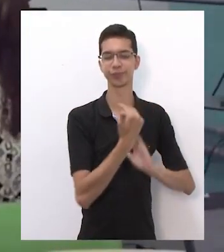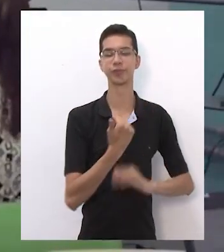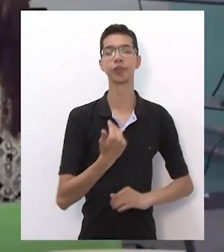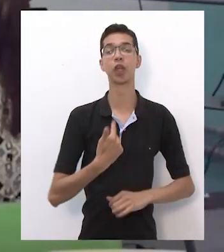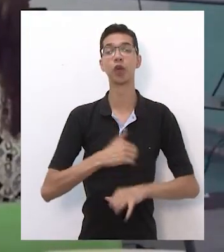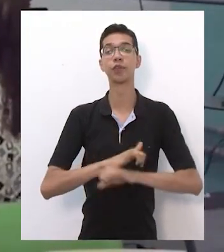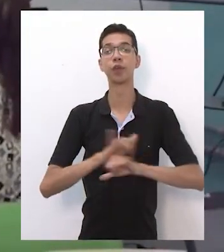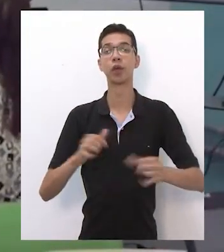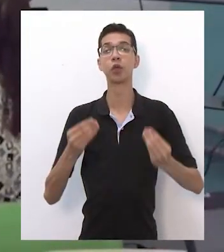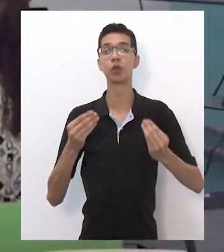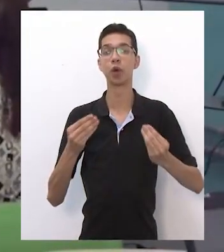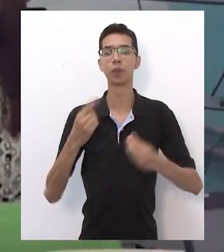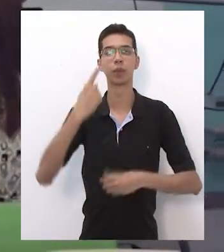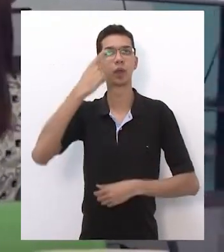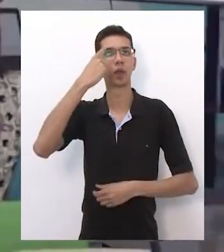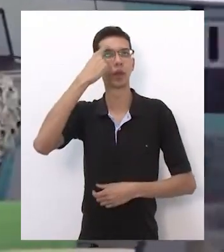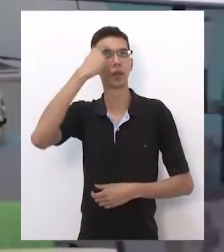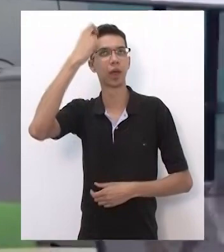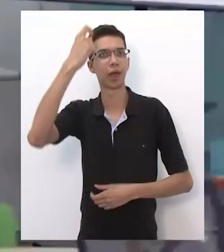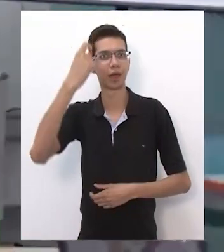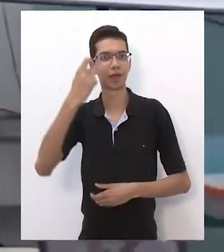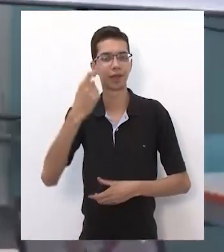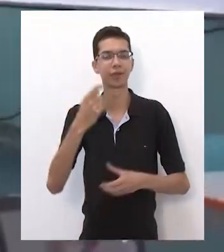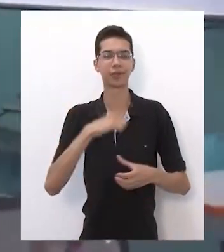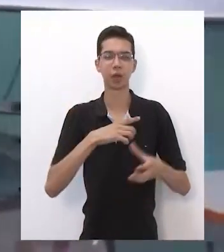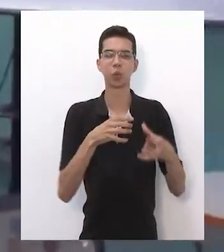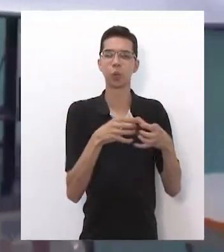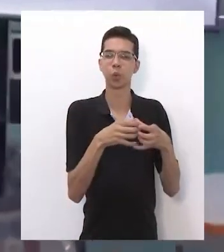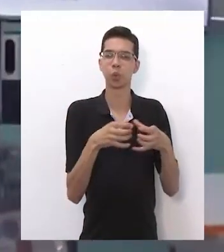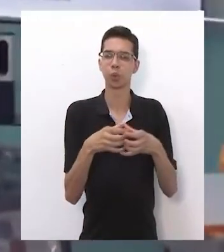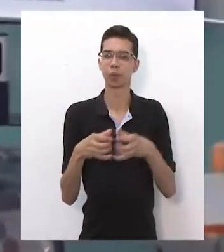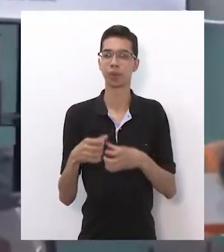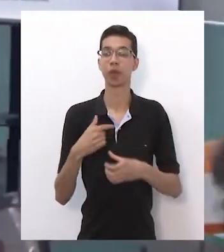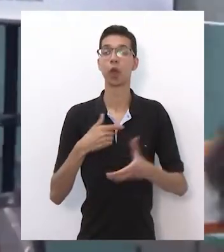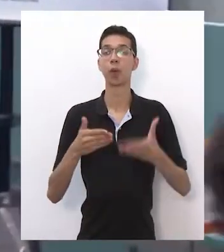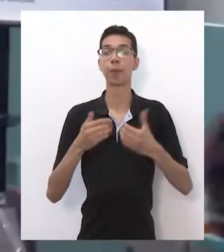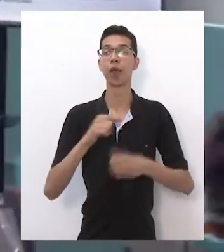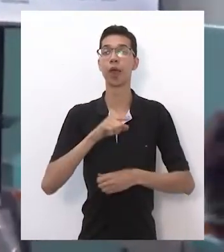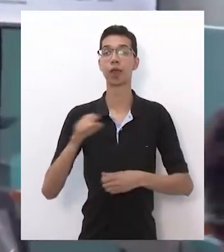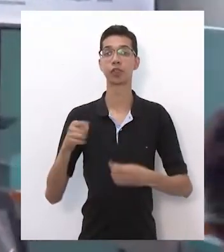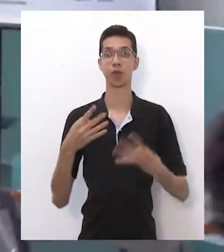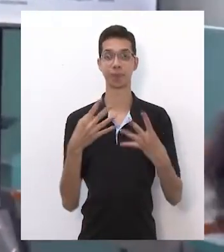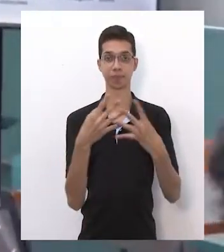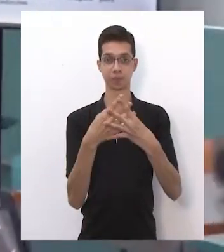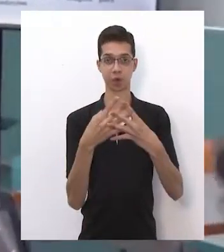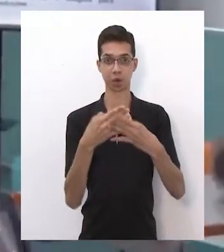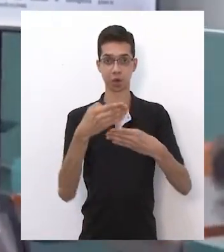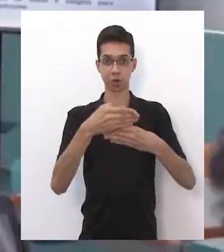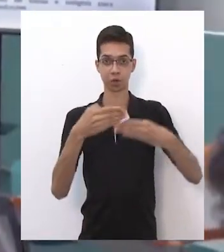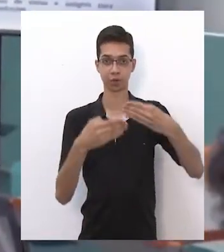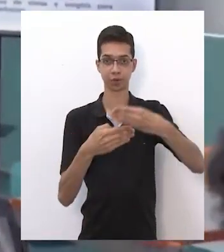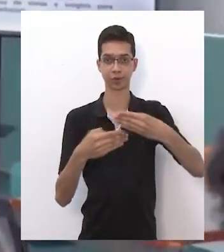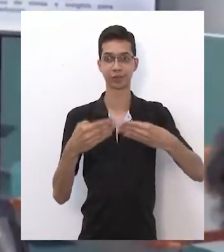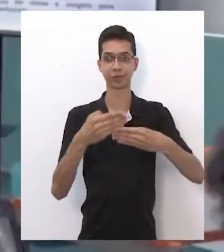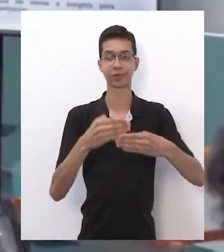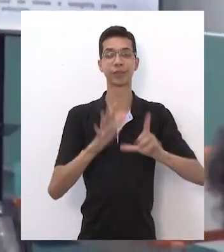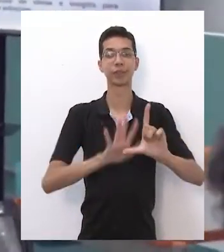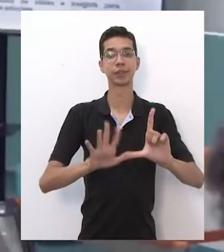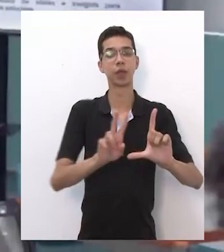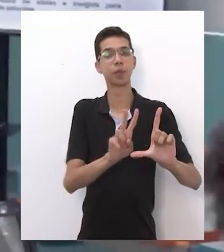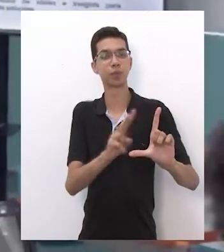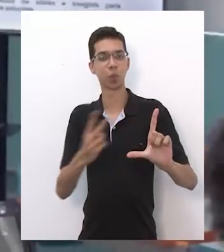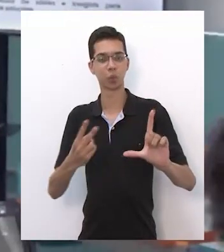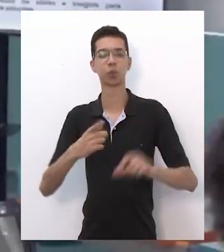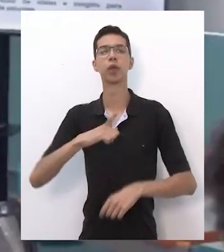ideias. Tudo bem? Eu vou pedir para vocês saírem dessa tela do PowerPoint e aí tem um Google Chrome aí com um